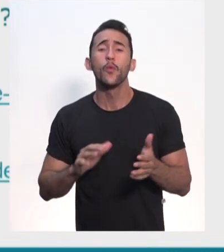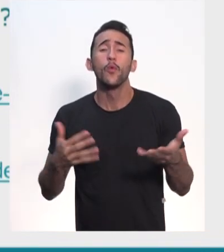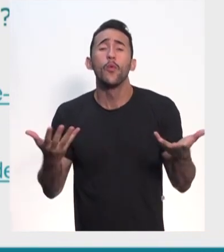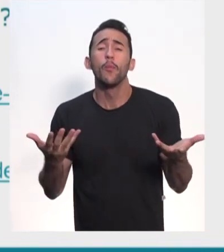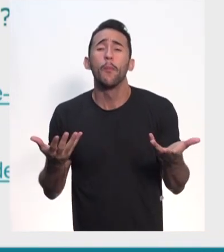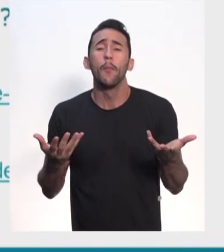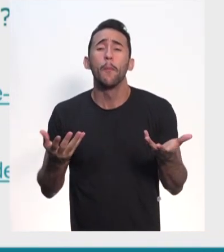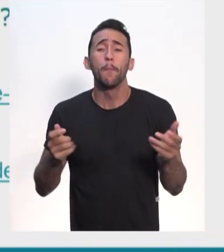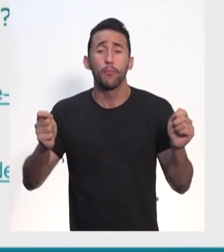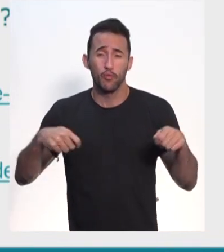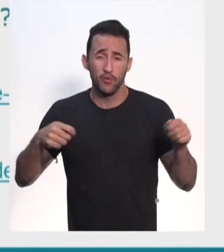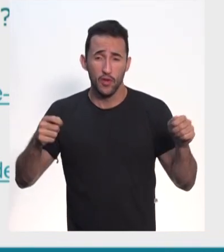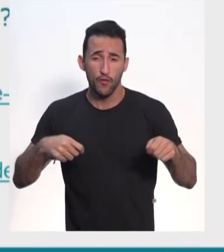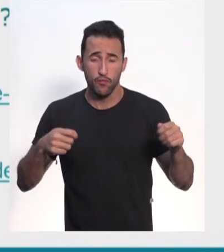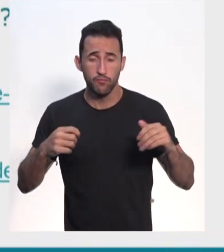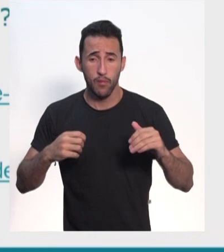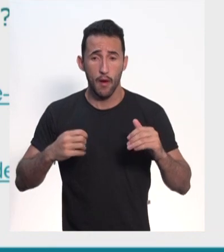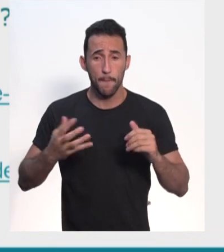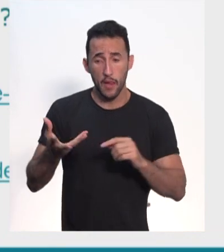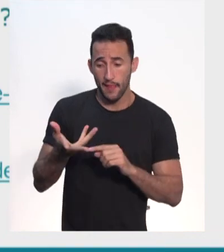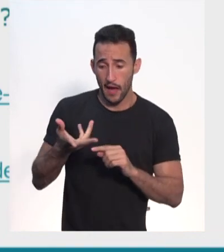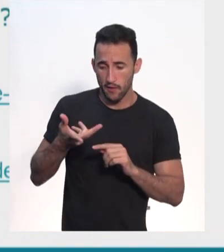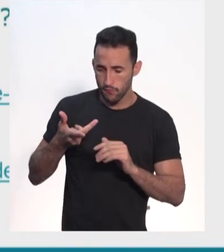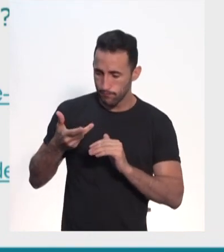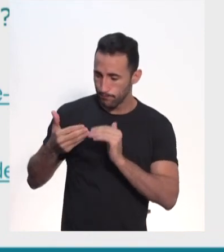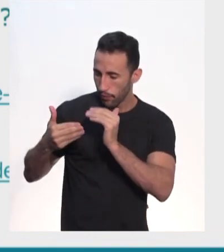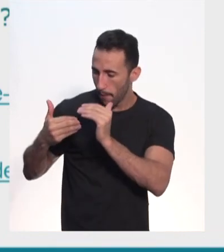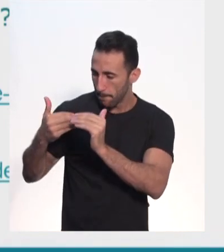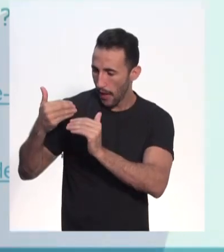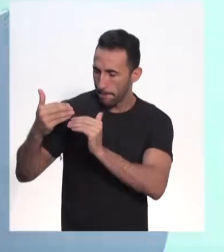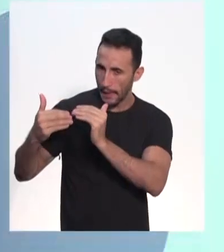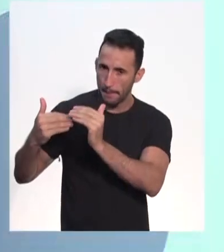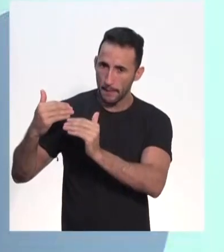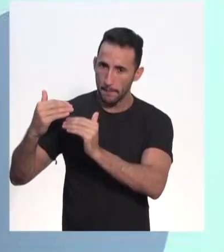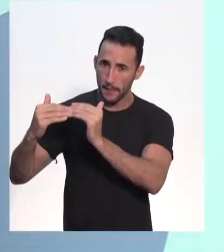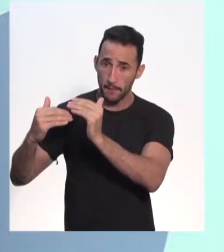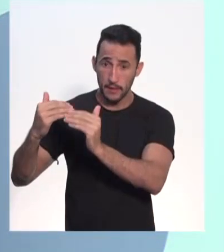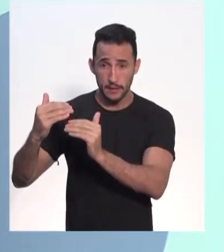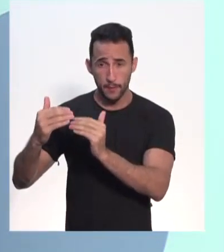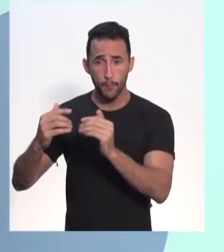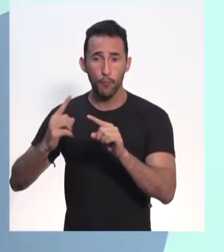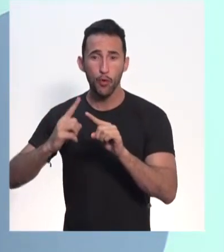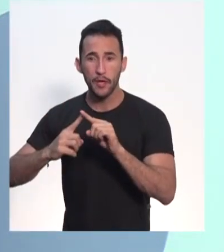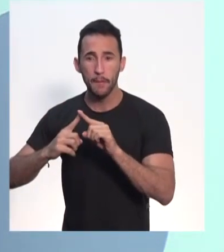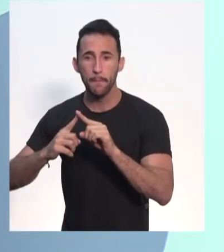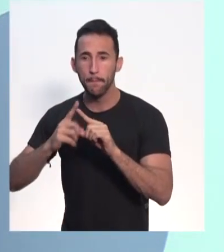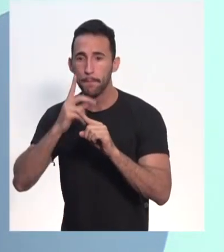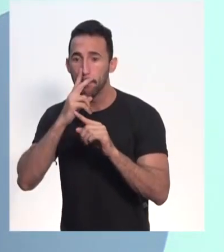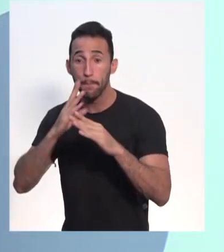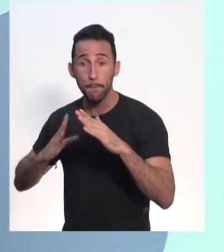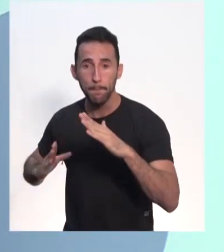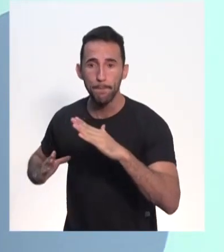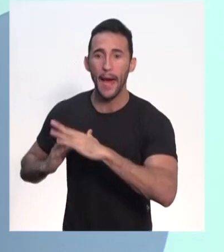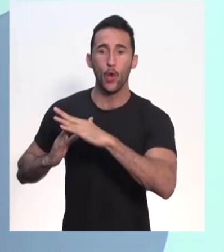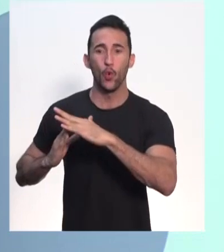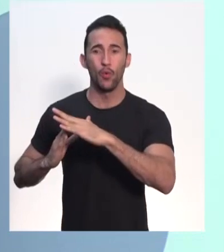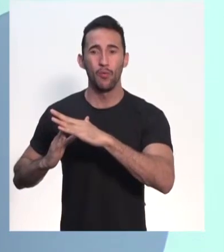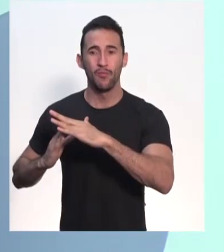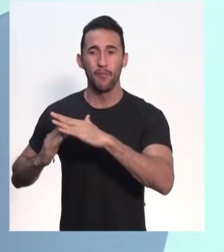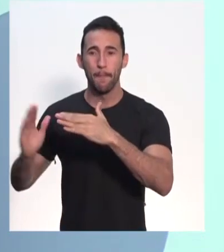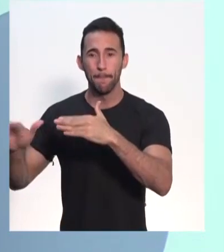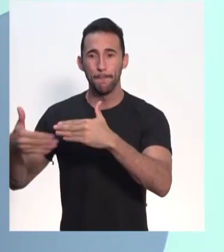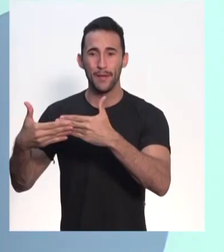sala de aula é uma realidade. Tem salas que a gente vai mais rápido, né, João? Tem salas que a gente